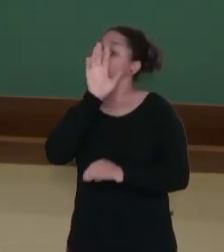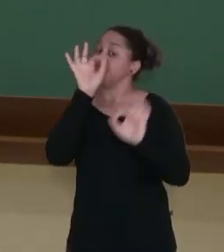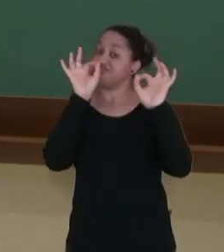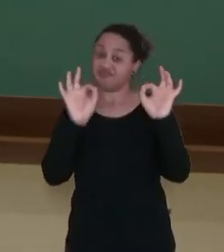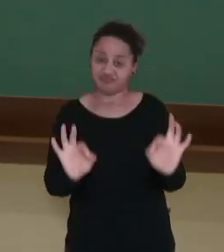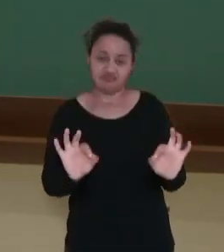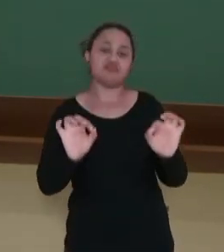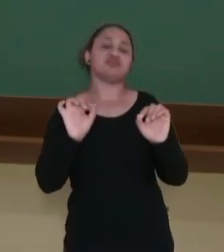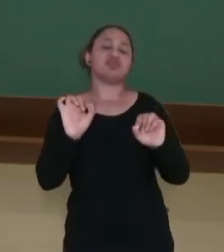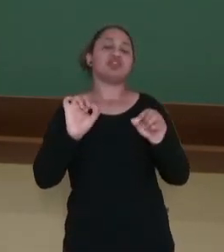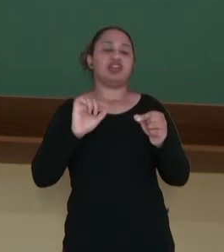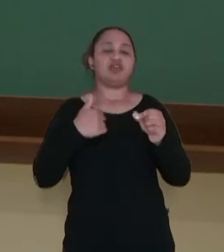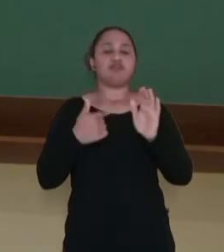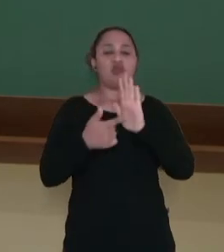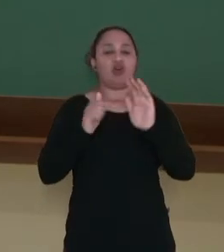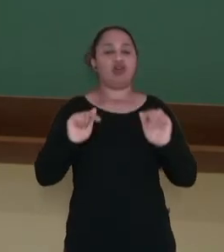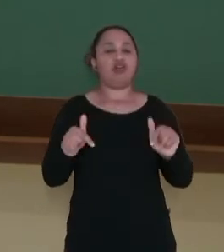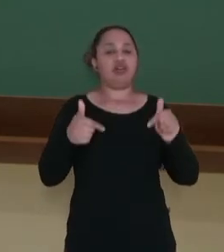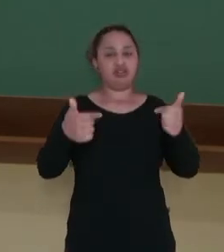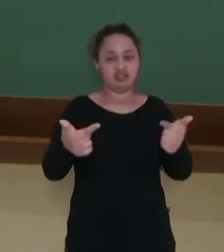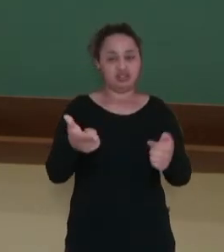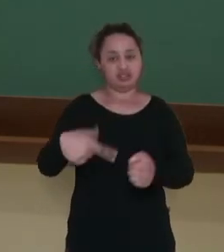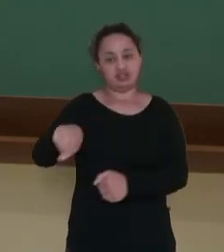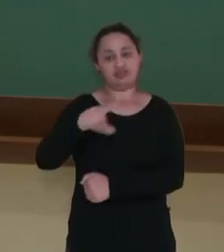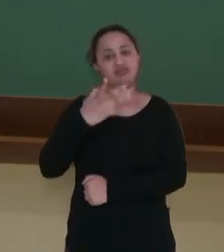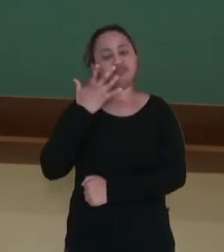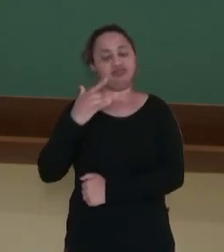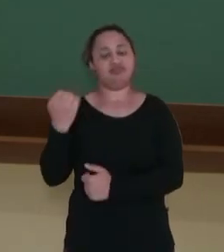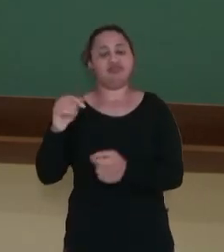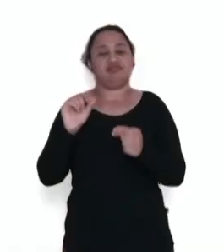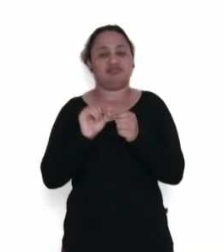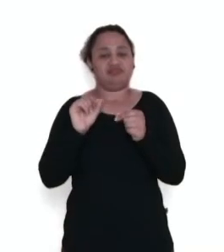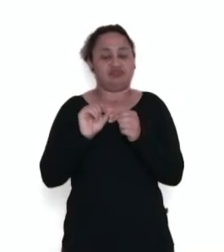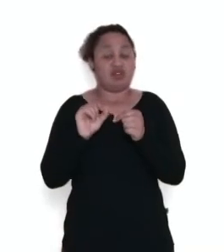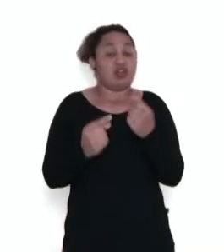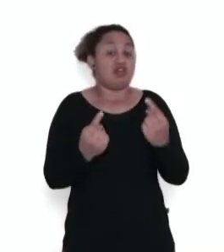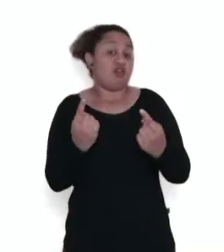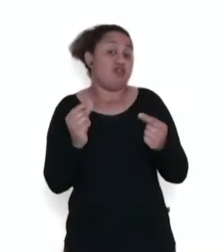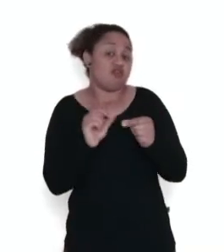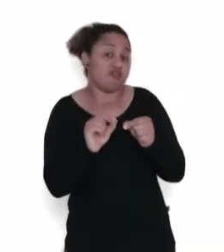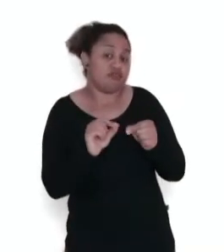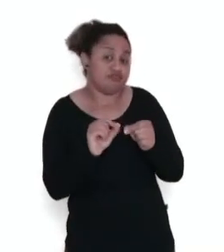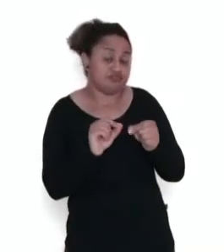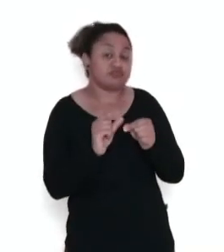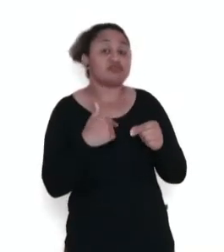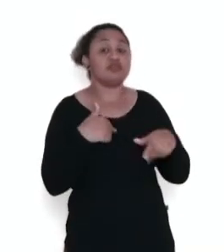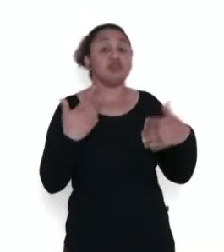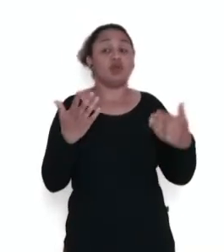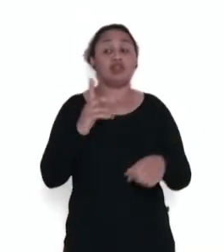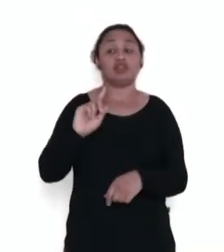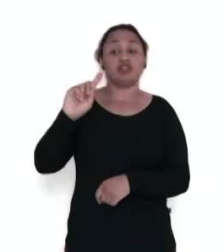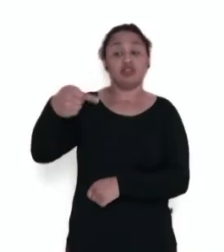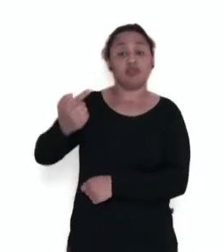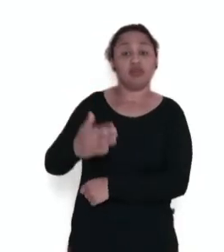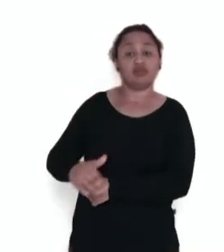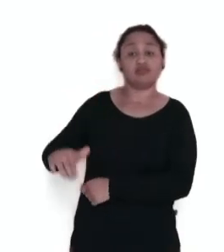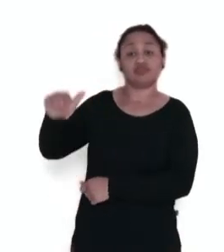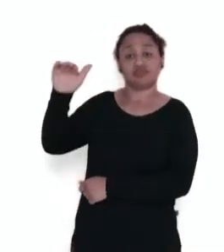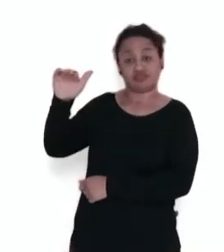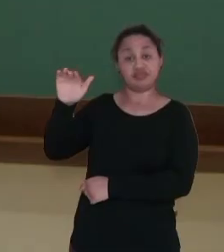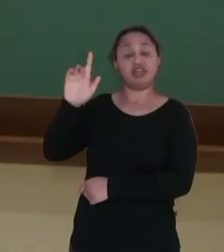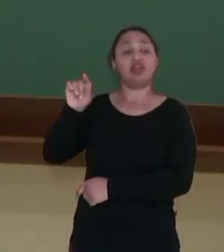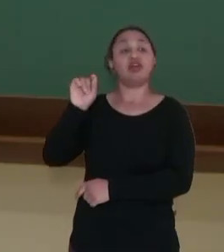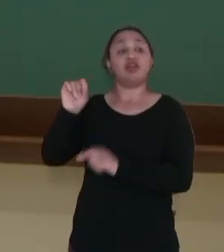indicam ações a serem cumpridas pelas crianças e qual deve ser realizada quando elas se tornarem adultas, que no caso